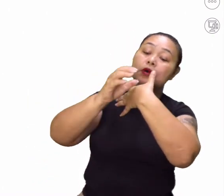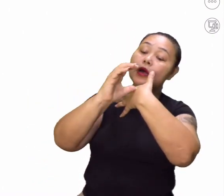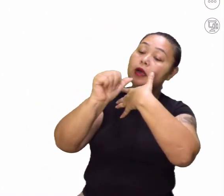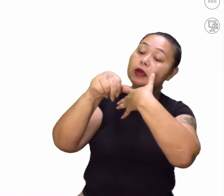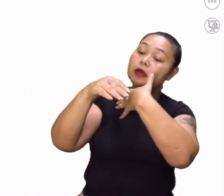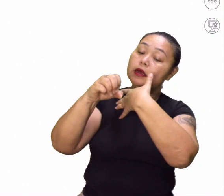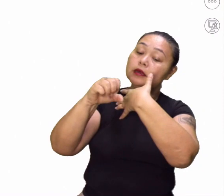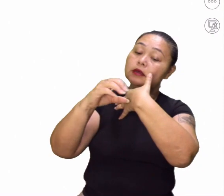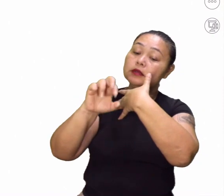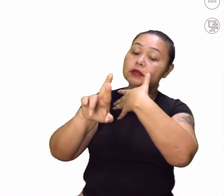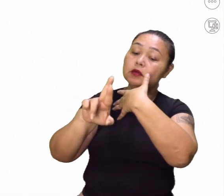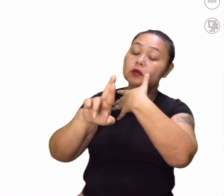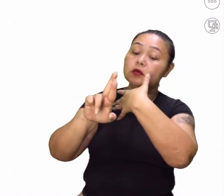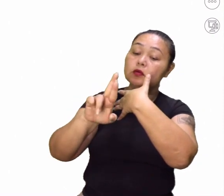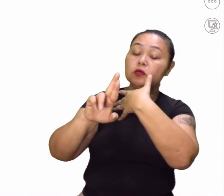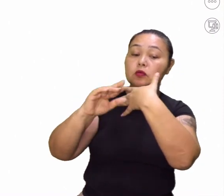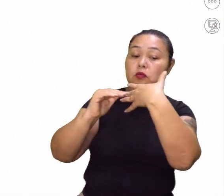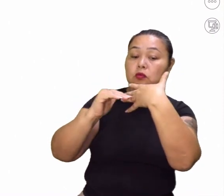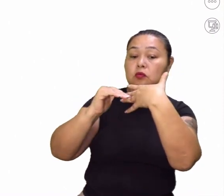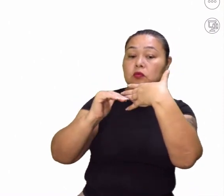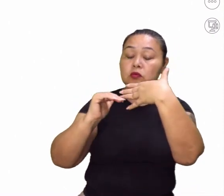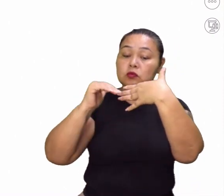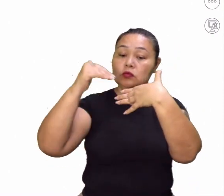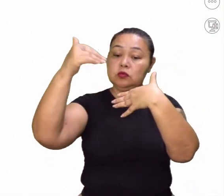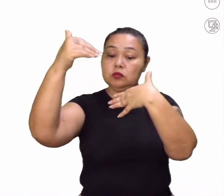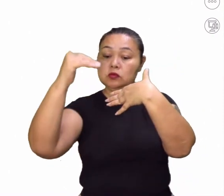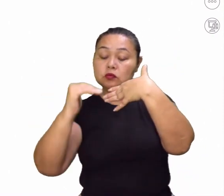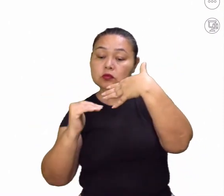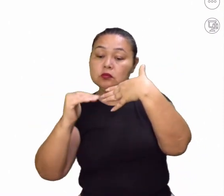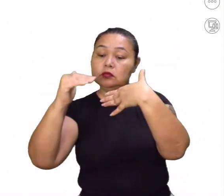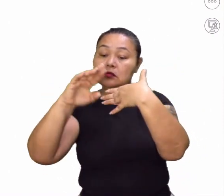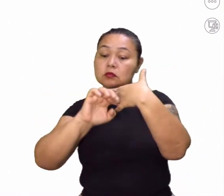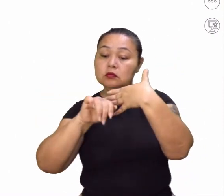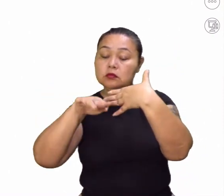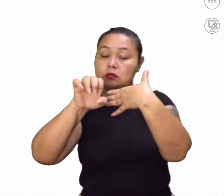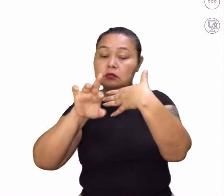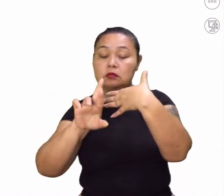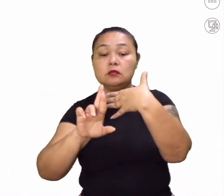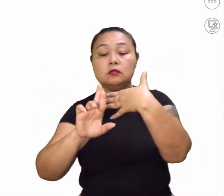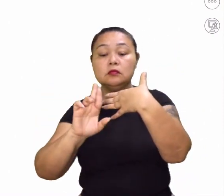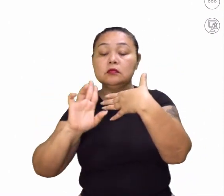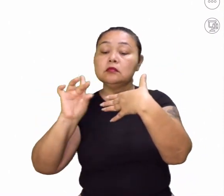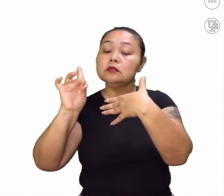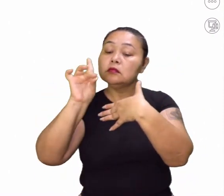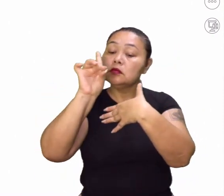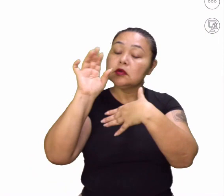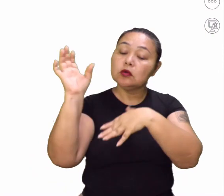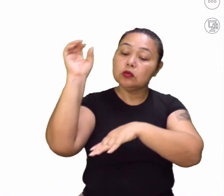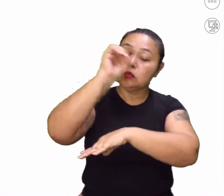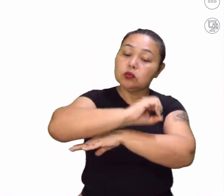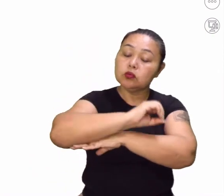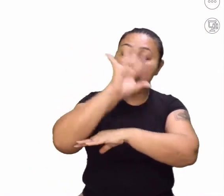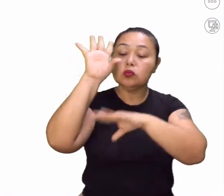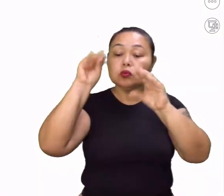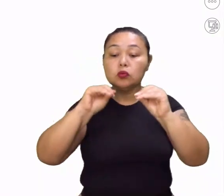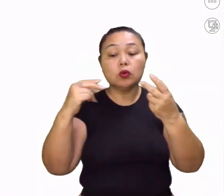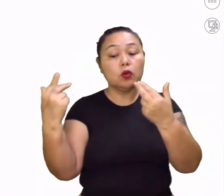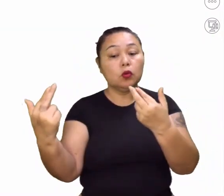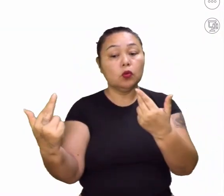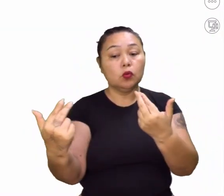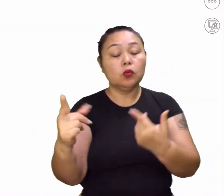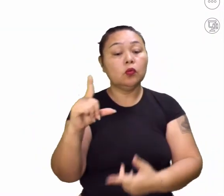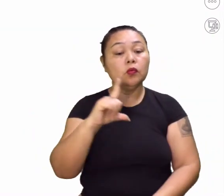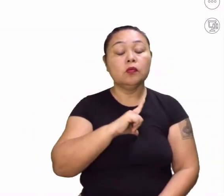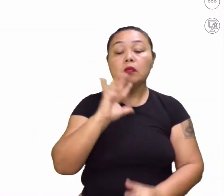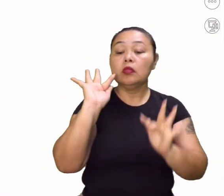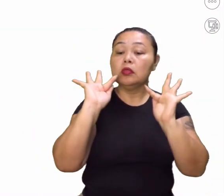Câncer. Já no equinócio, sempre no Equador, por isso que a gente tem duração de dias e noites iguais.